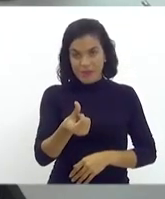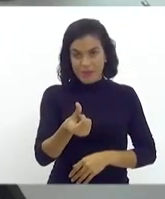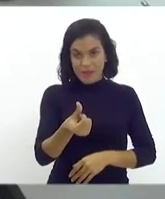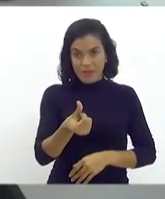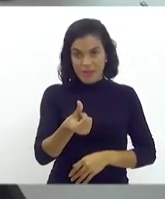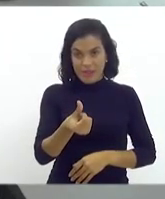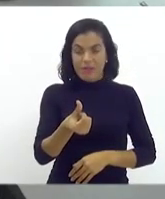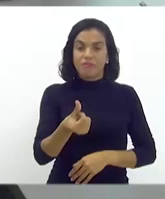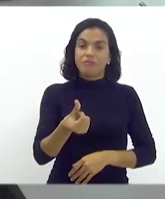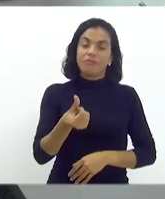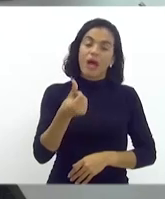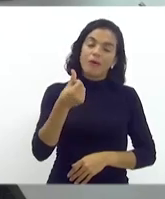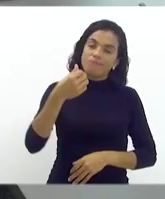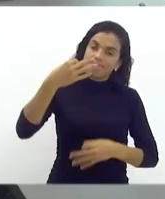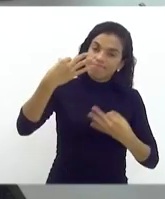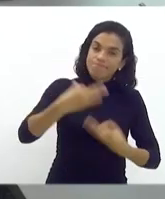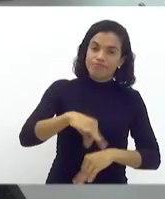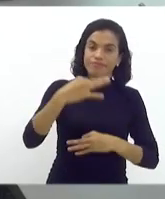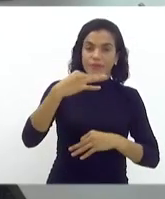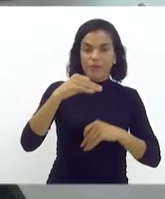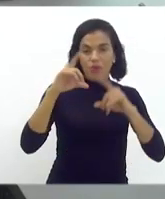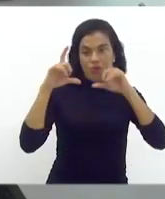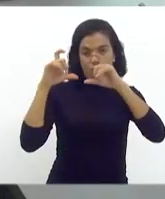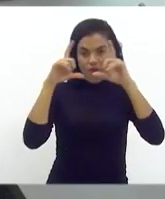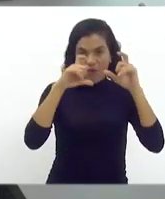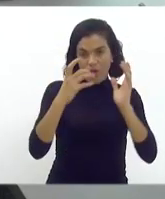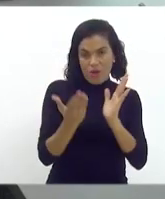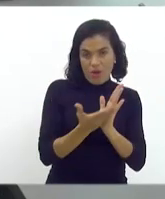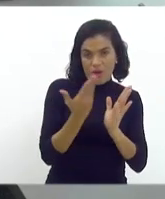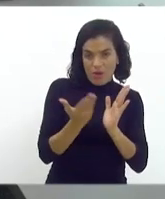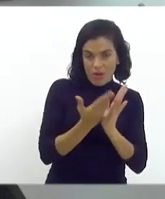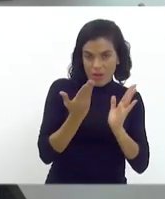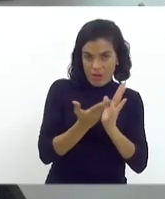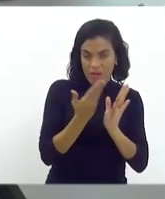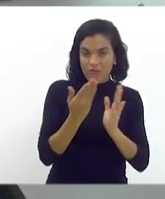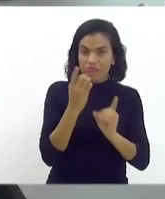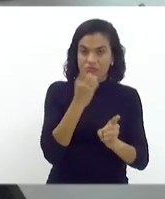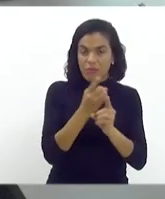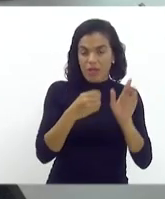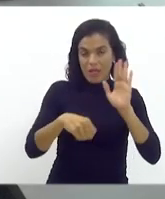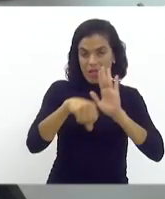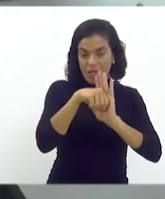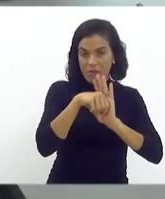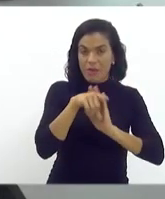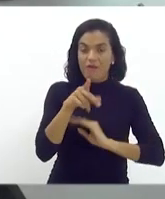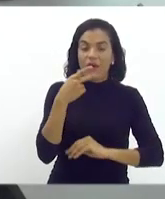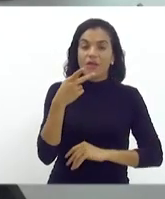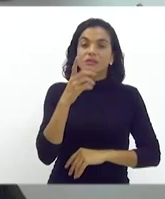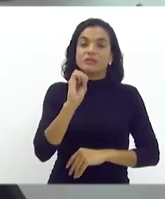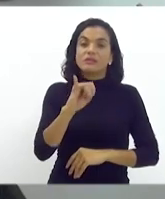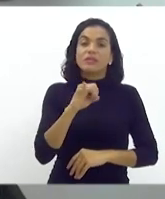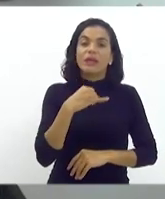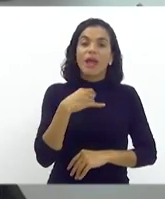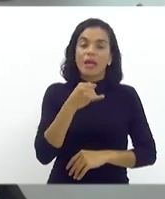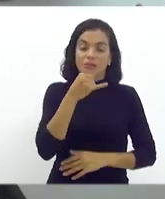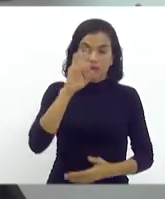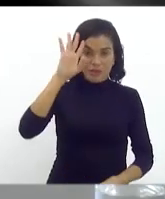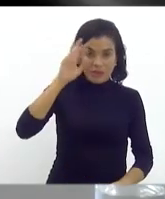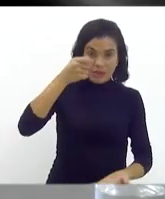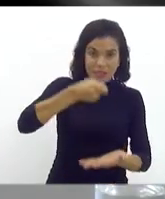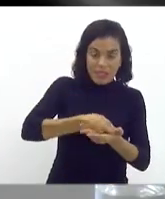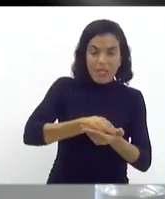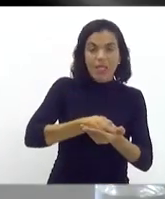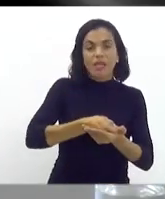regulamentar o reconhecimento né E esse PL ele diz que no caso de superveniência de sentença absolutória